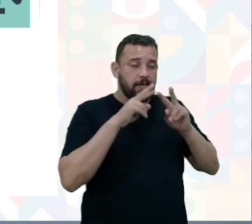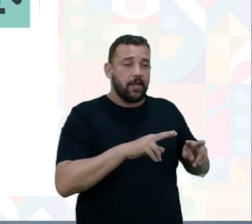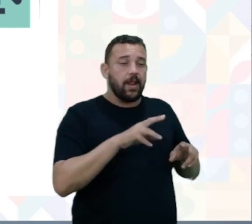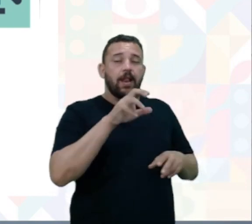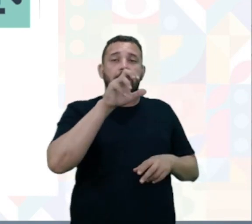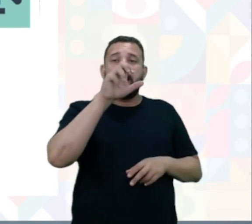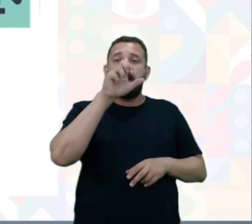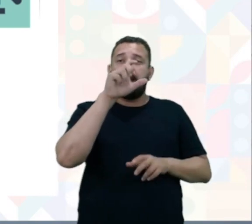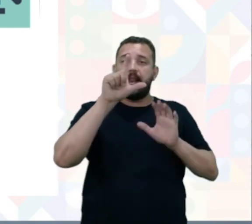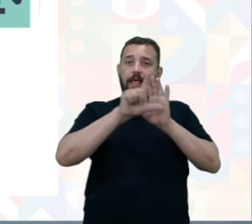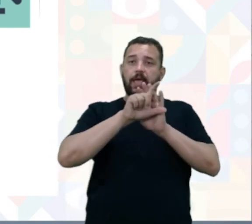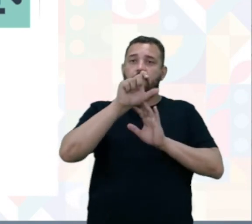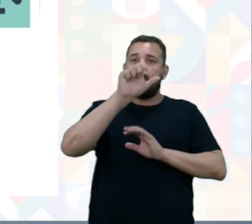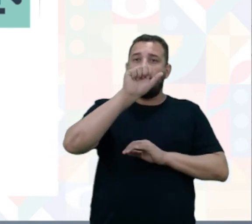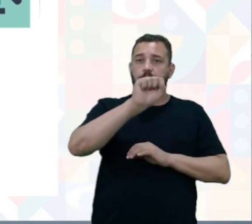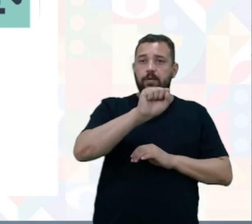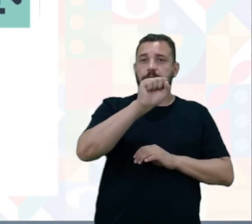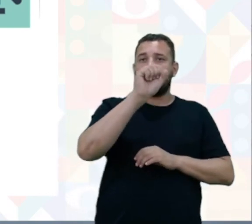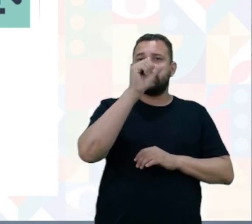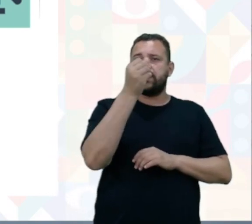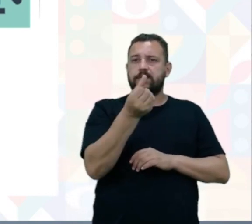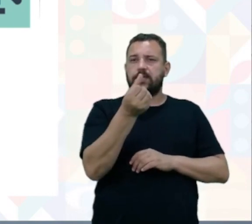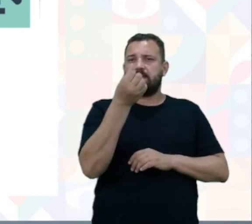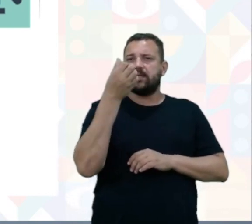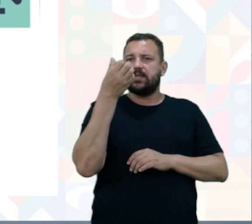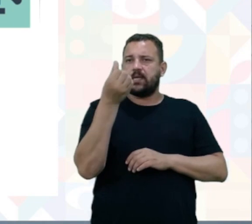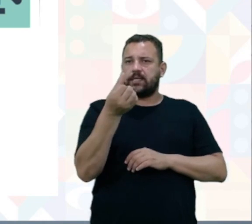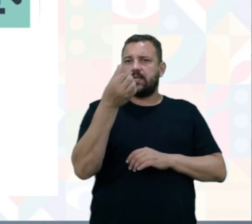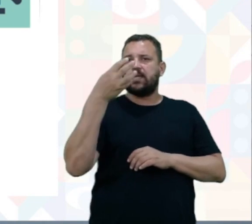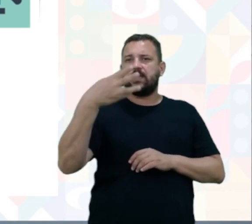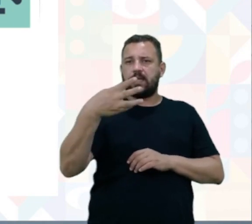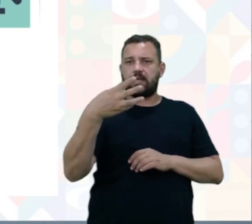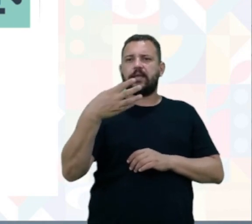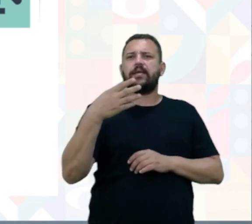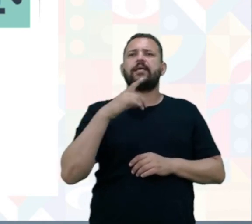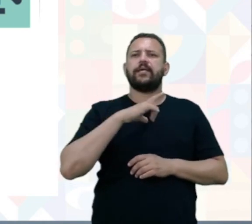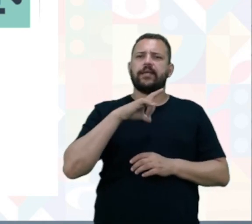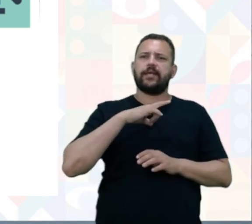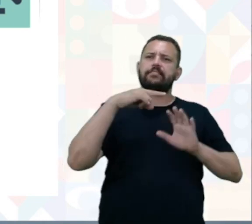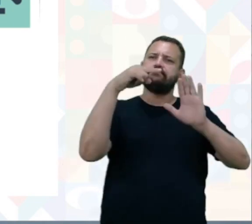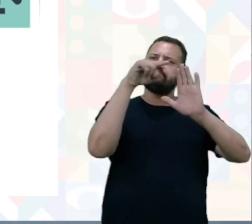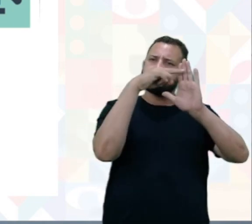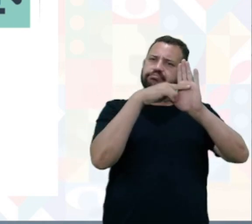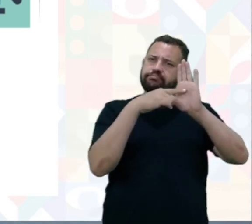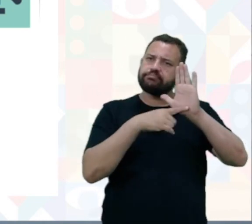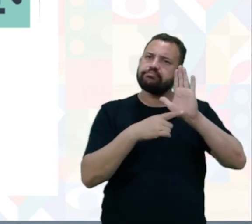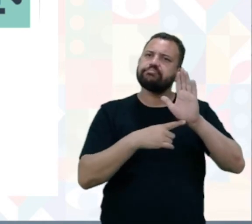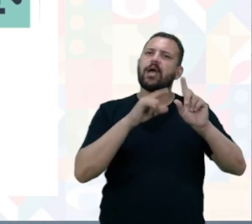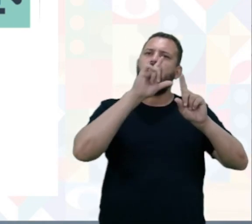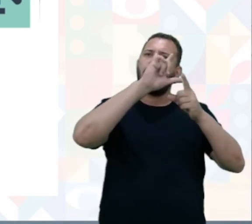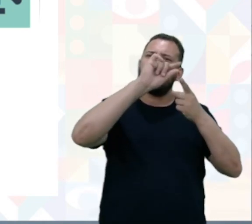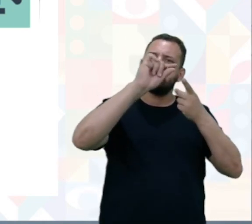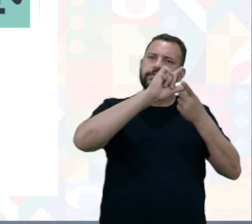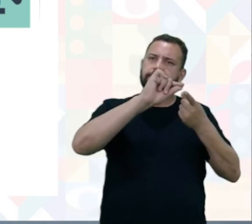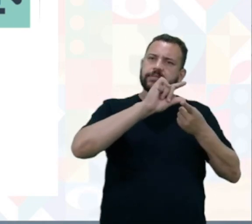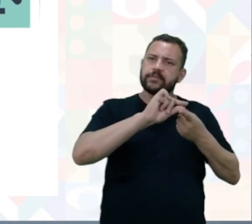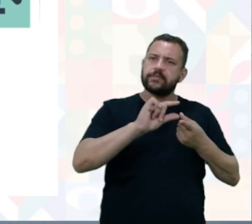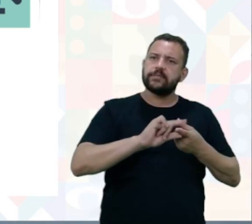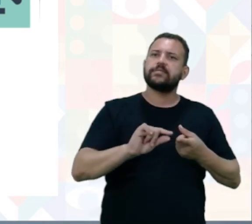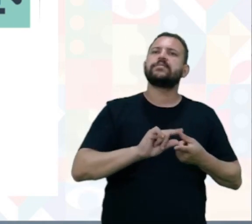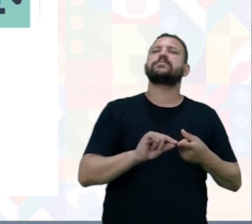8.666, de 1993, são estabelecidas as normas gerais sobre as licitações